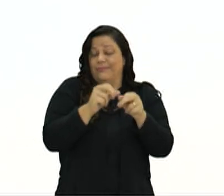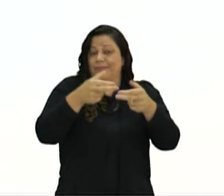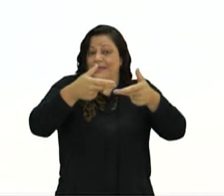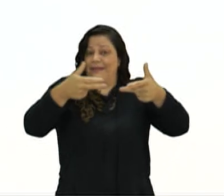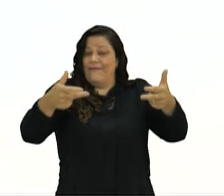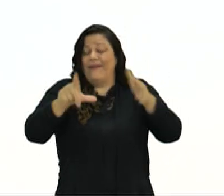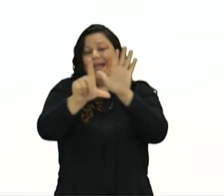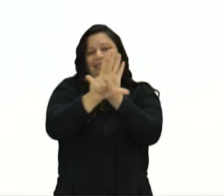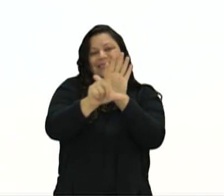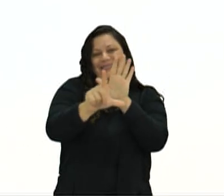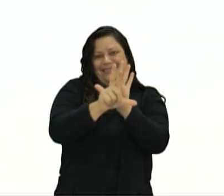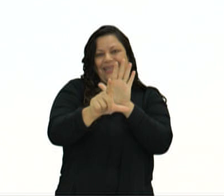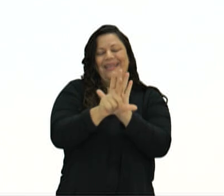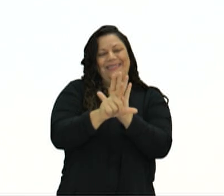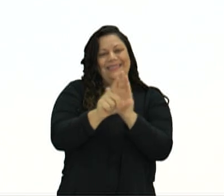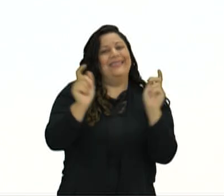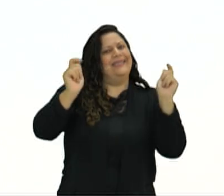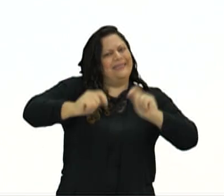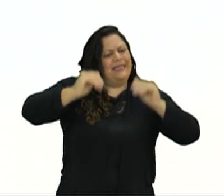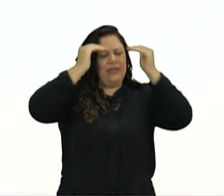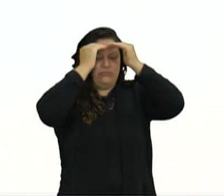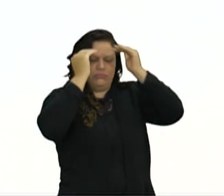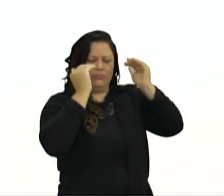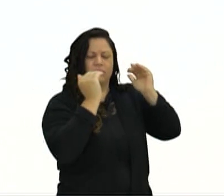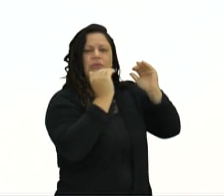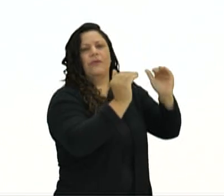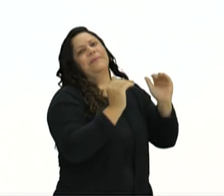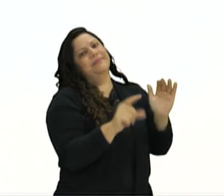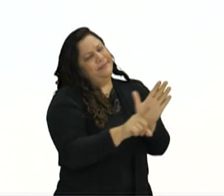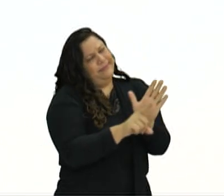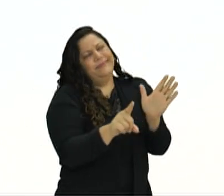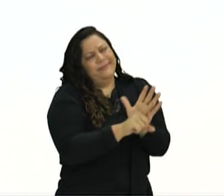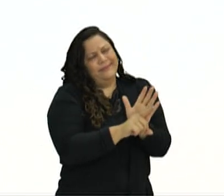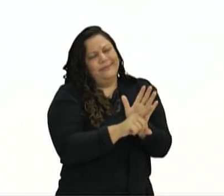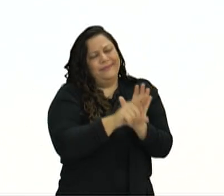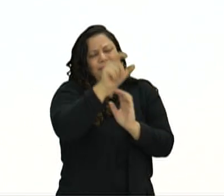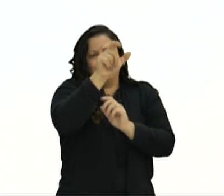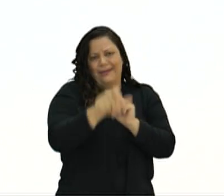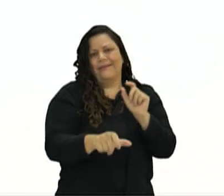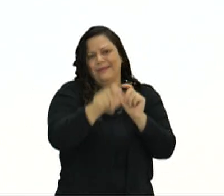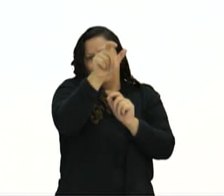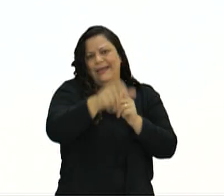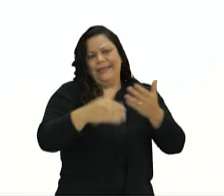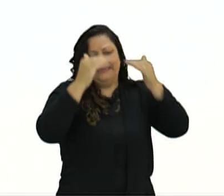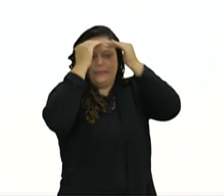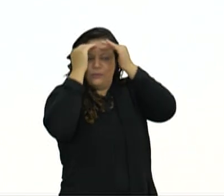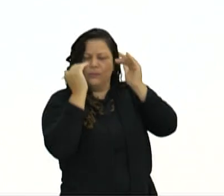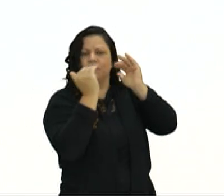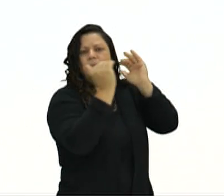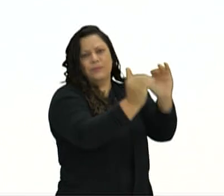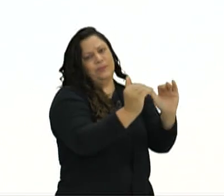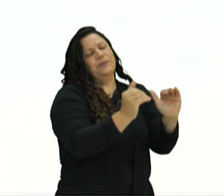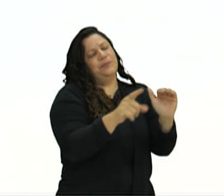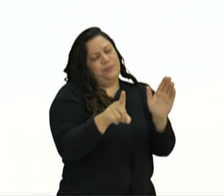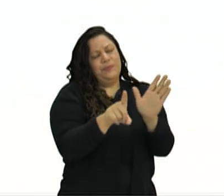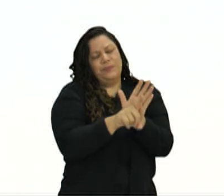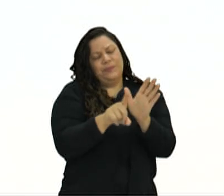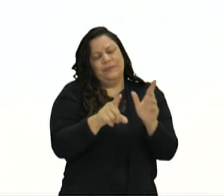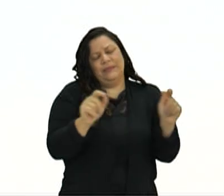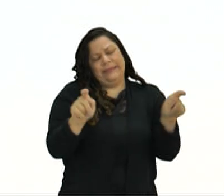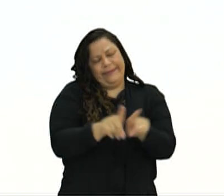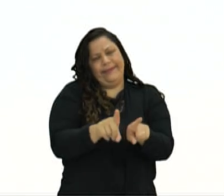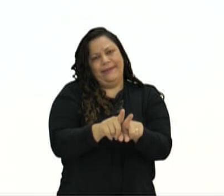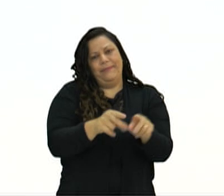leis e também as obedecem. Então, são sujeitos também à obediência dessas leis que eles